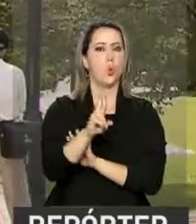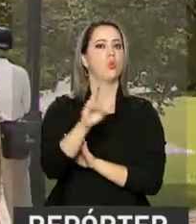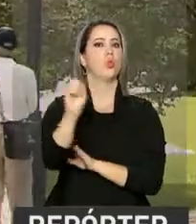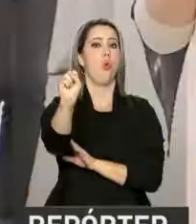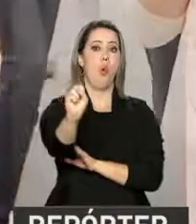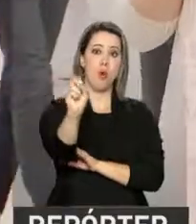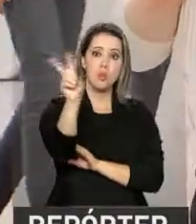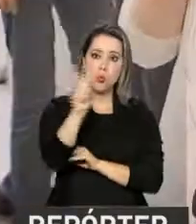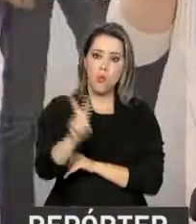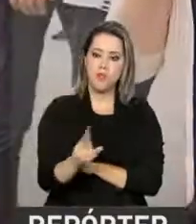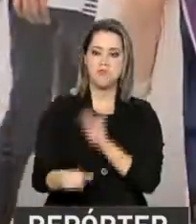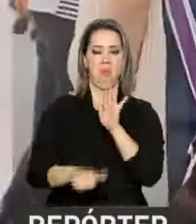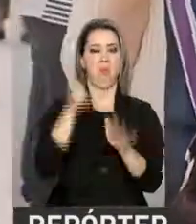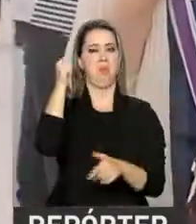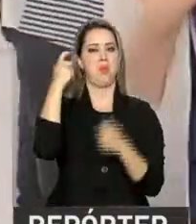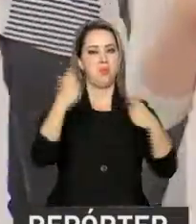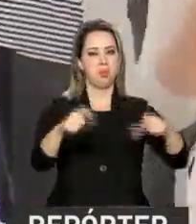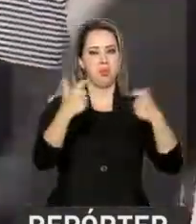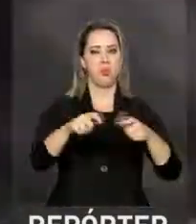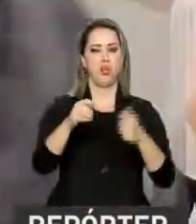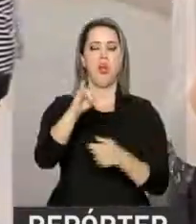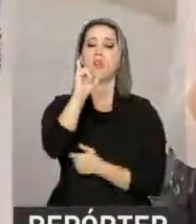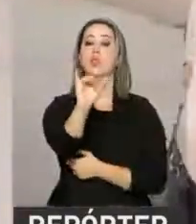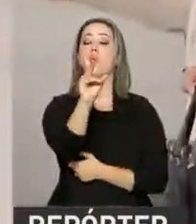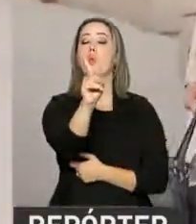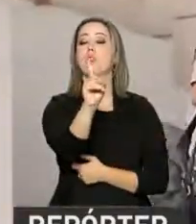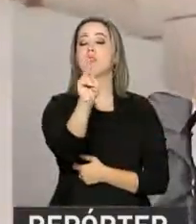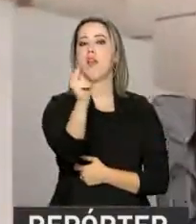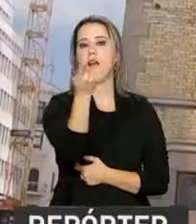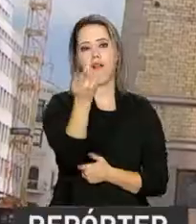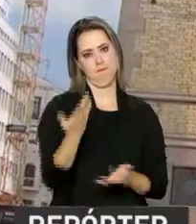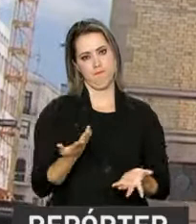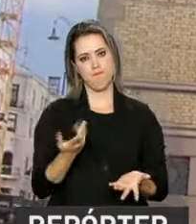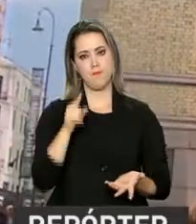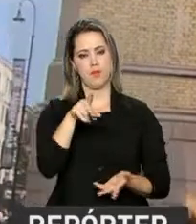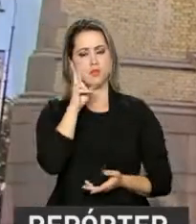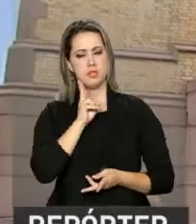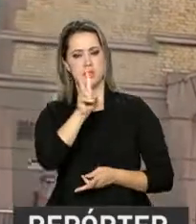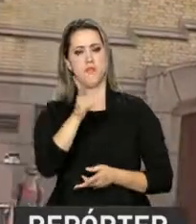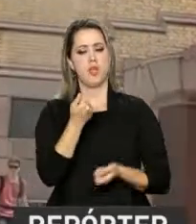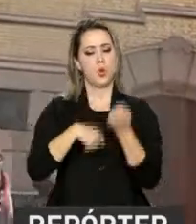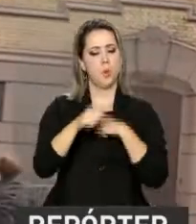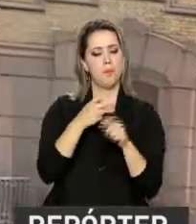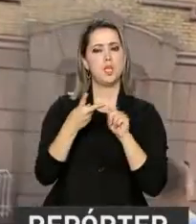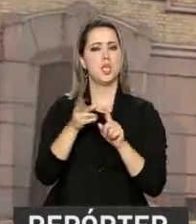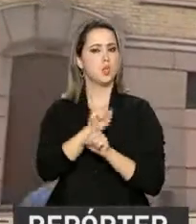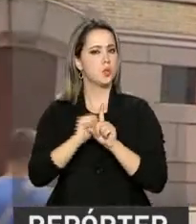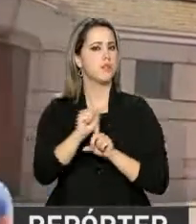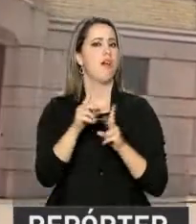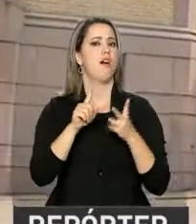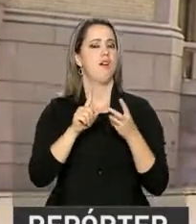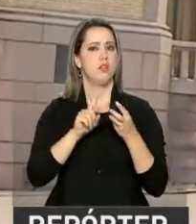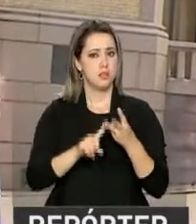vezes em primeiro lugar no índice de desenvolvimento humano que leve em consideração aspectos econômicos sociais e